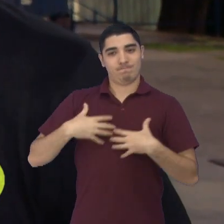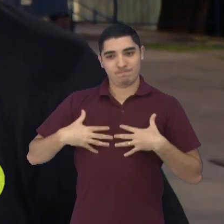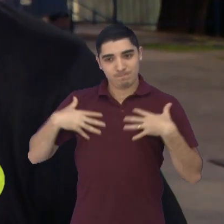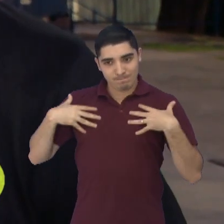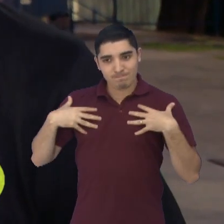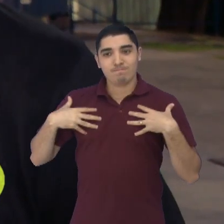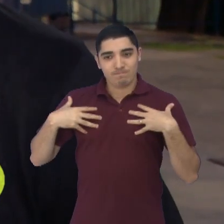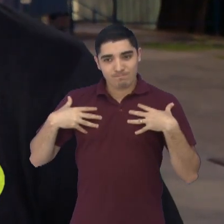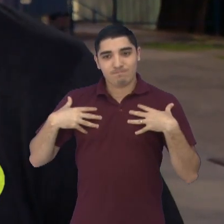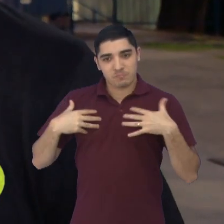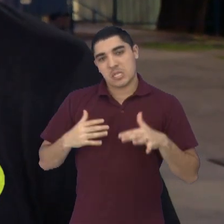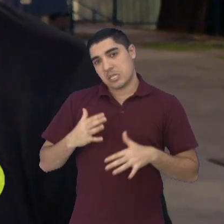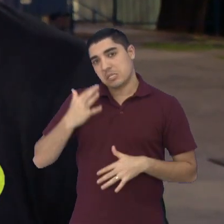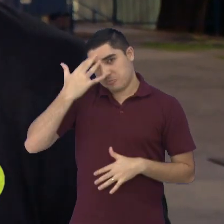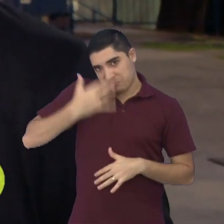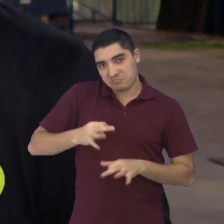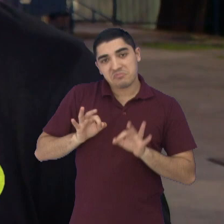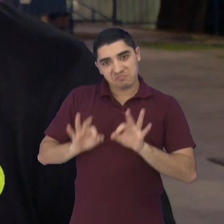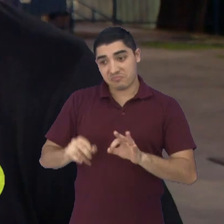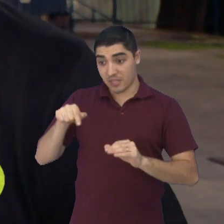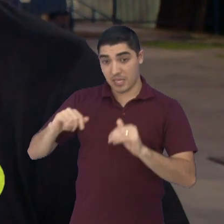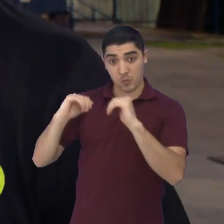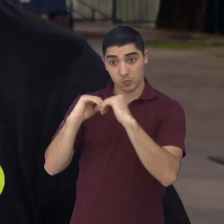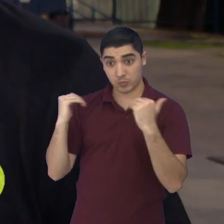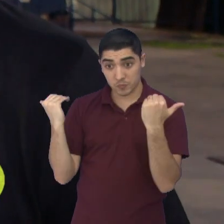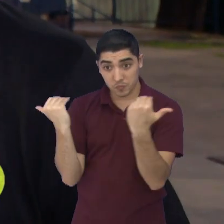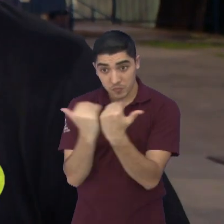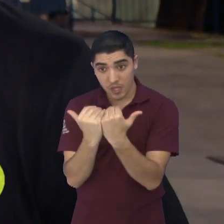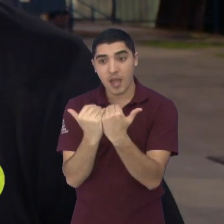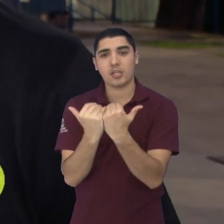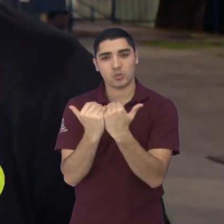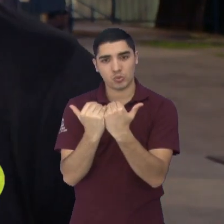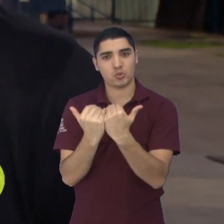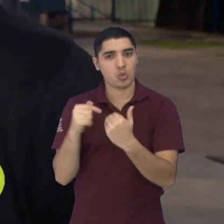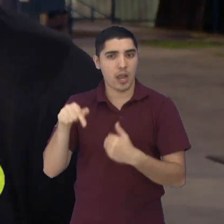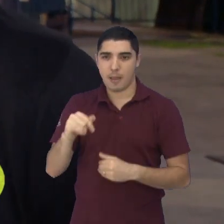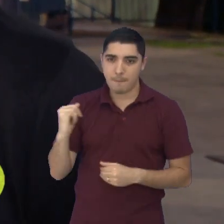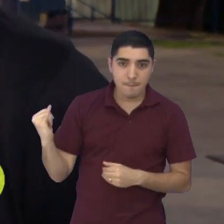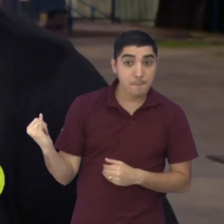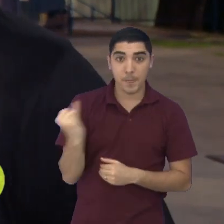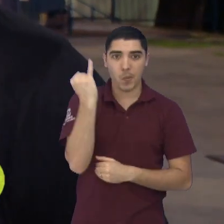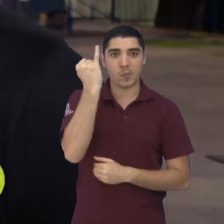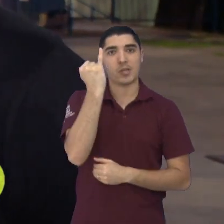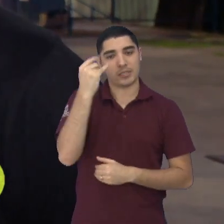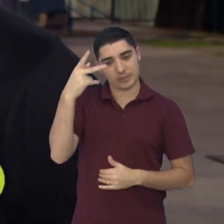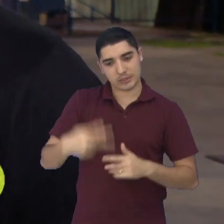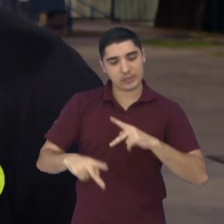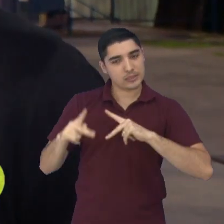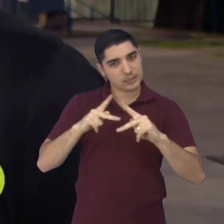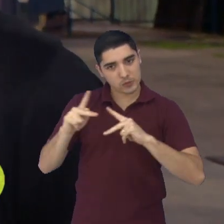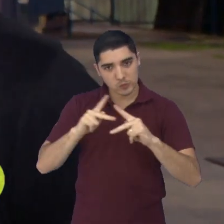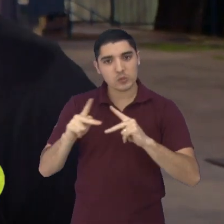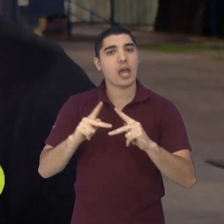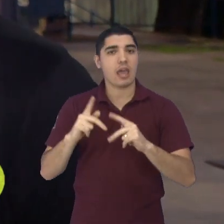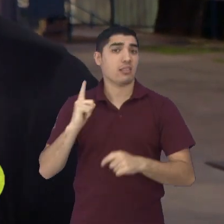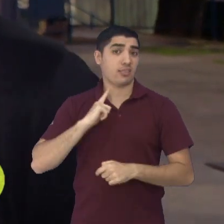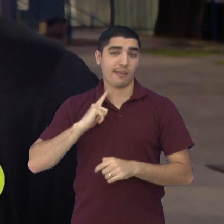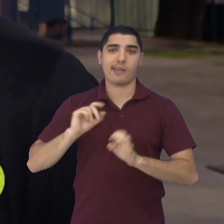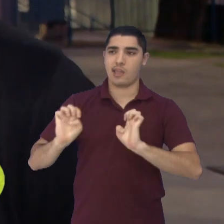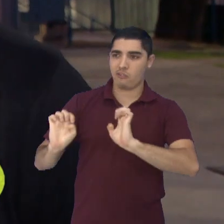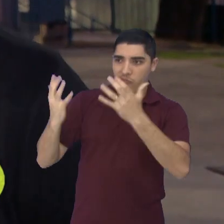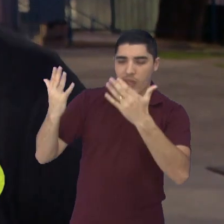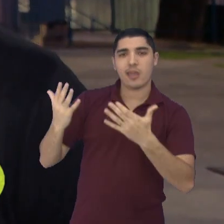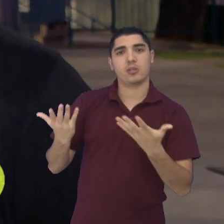Temos certeza que é um estádio, né, é muito importante aqui para a nossa cidade, né, para eventos, para o